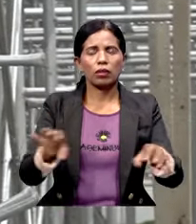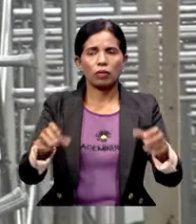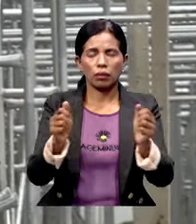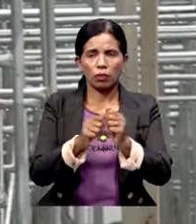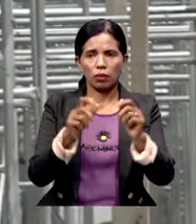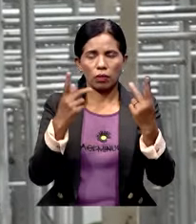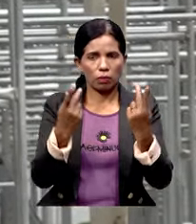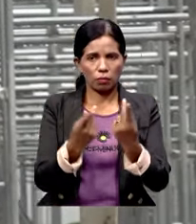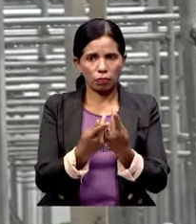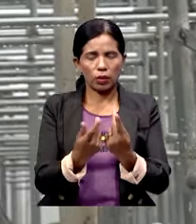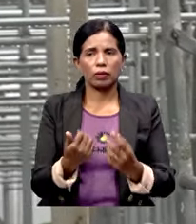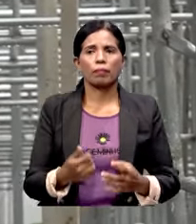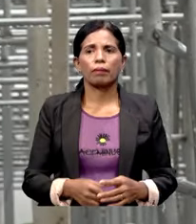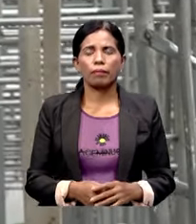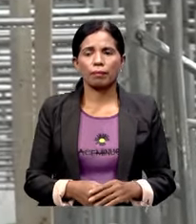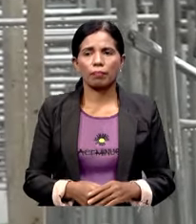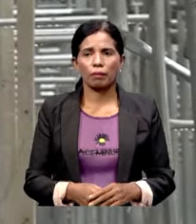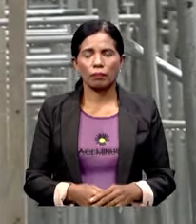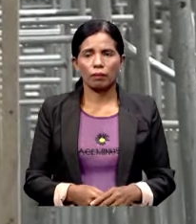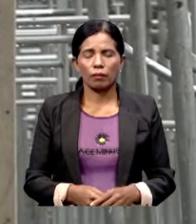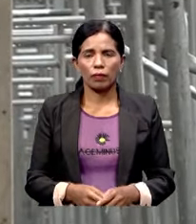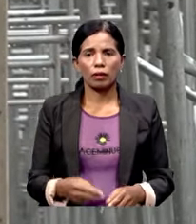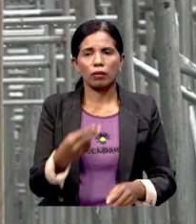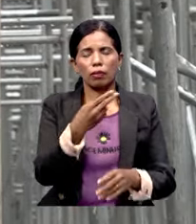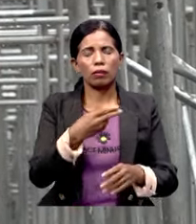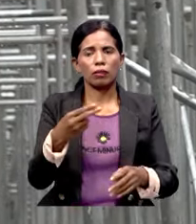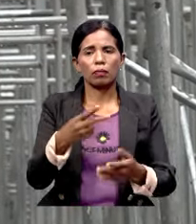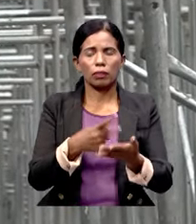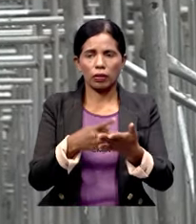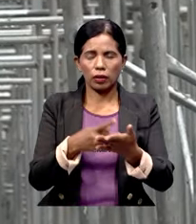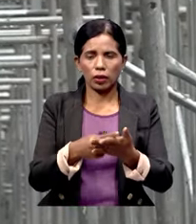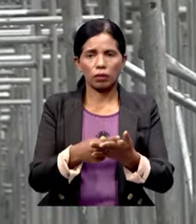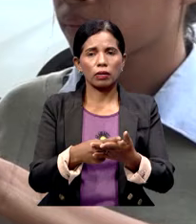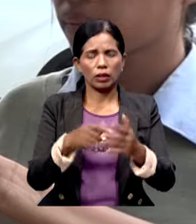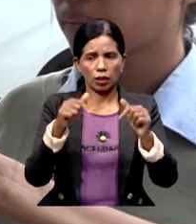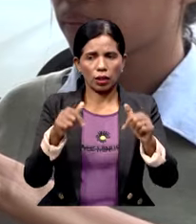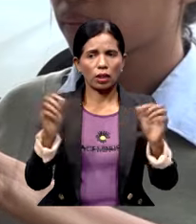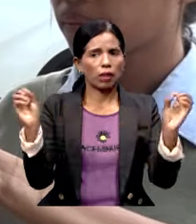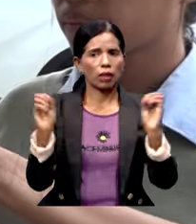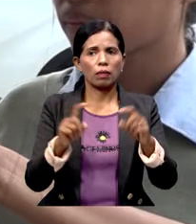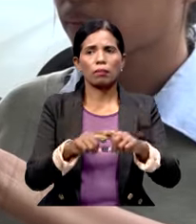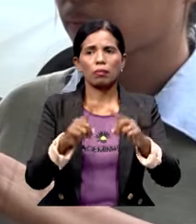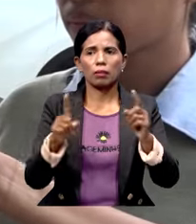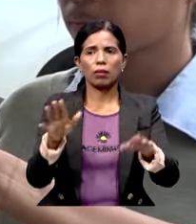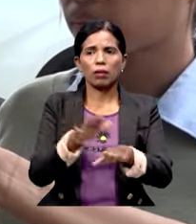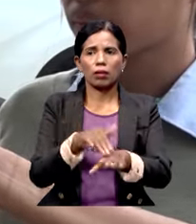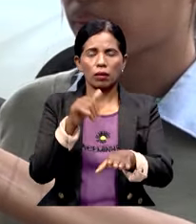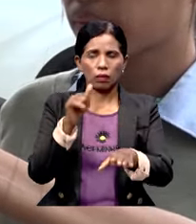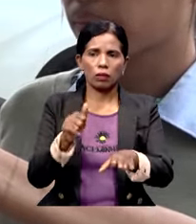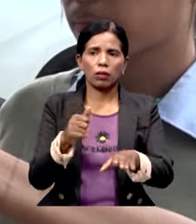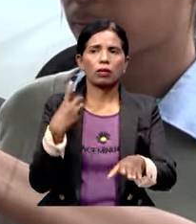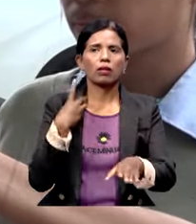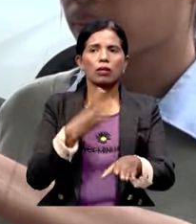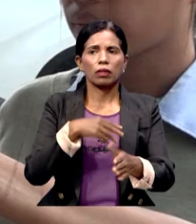companhia. Pa execução projeto dane laos que estão atrasos dei, mai be afeita diretamente ba ita